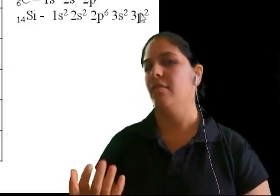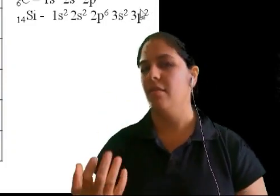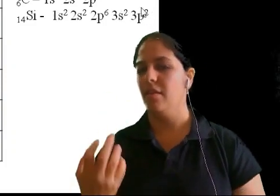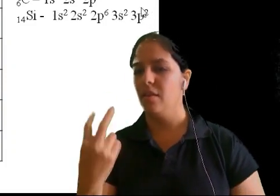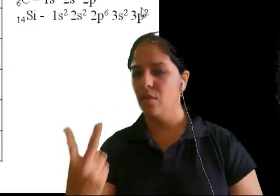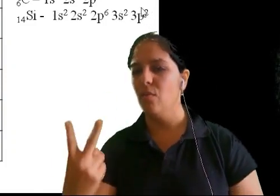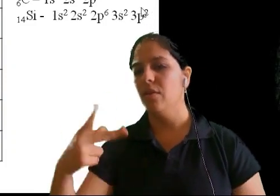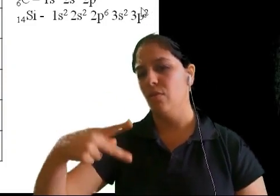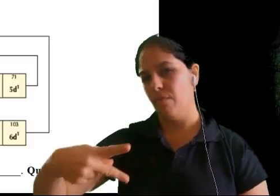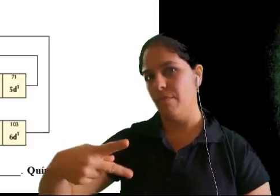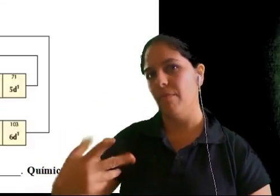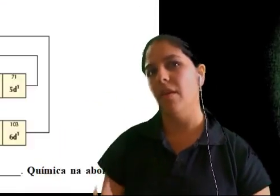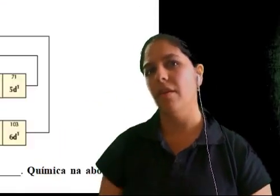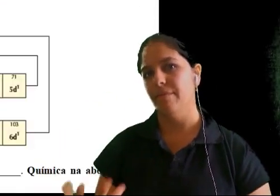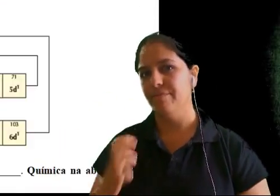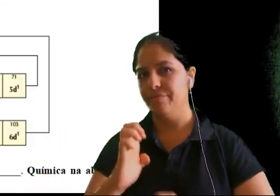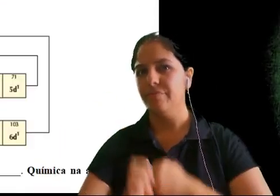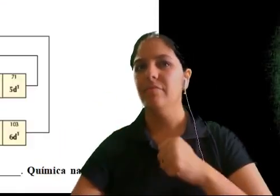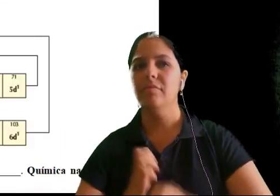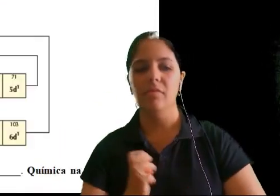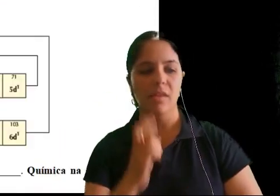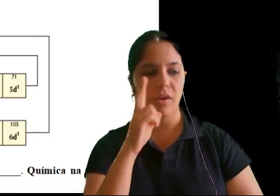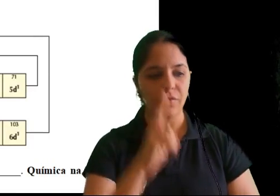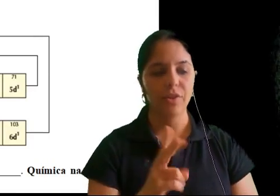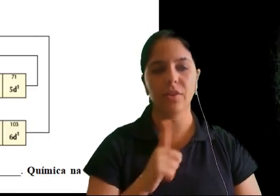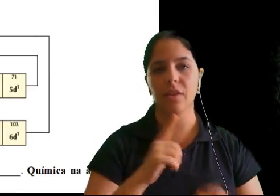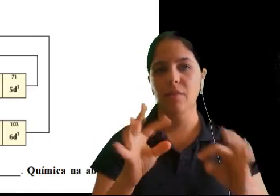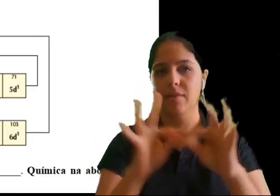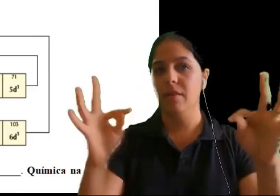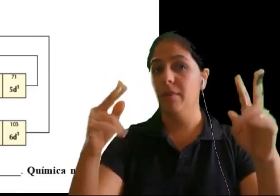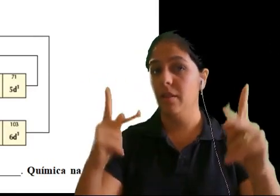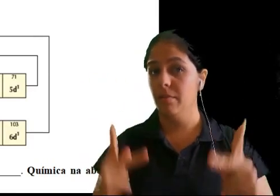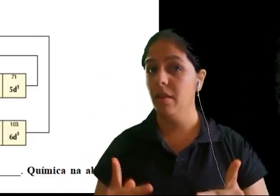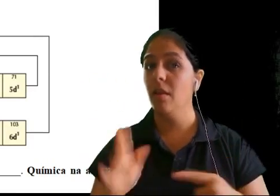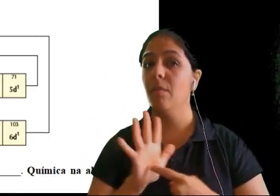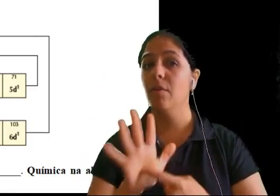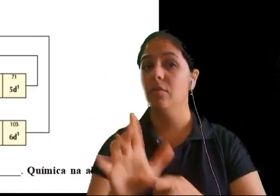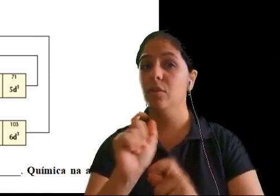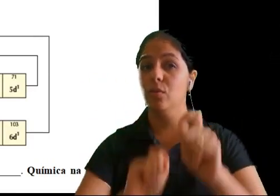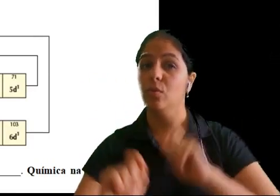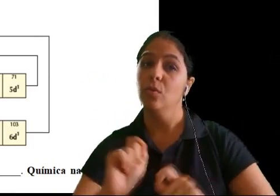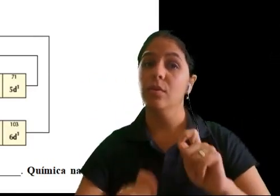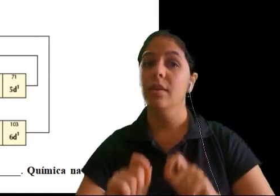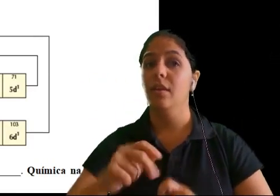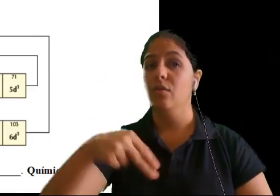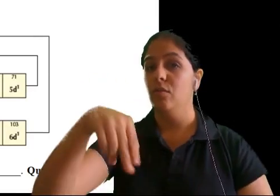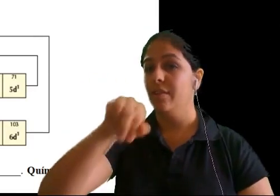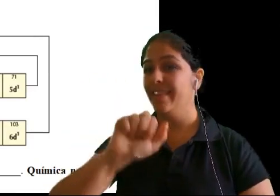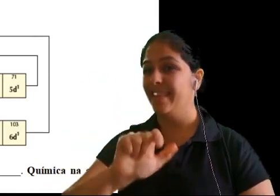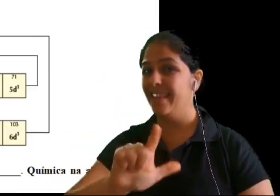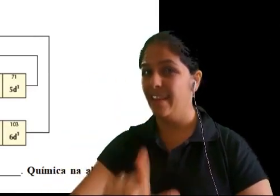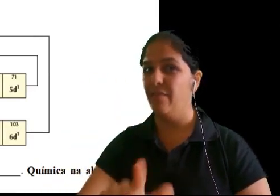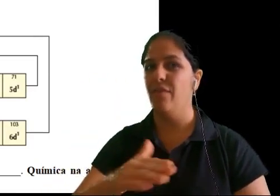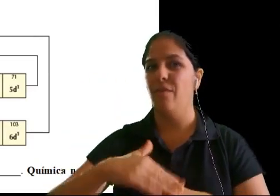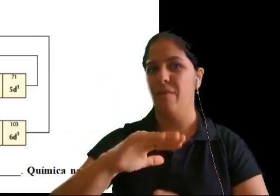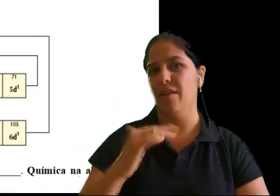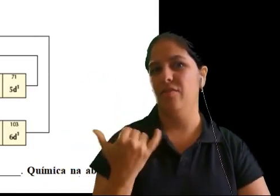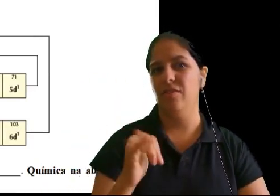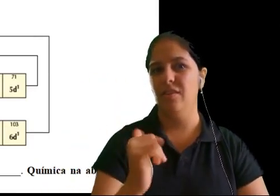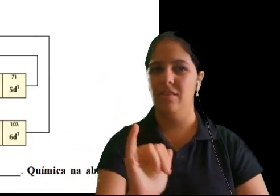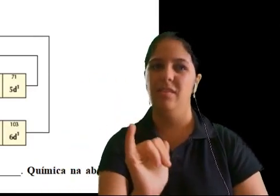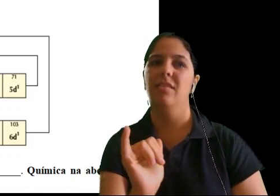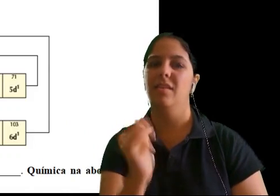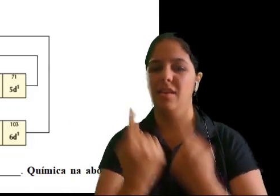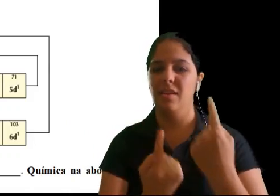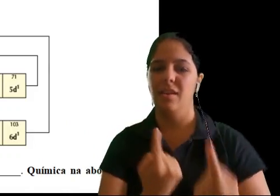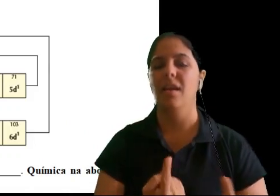no subnível P. Aqui nós temos uma tabela periódica mostrando, então, os níveis mais energéticos de